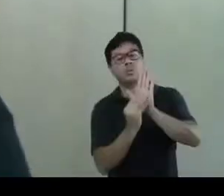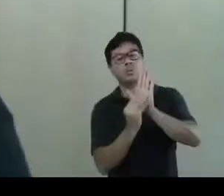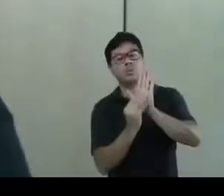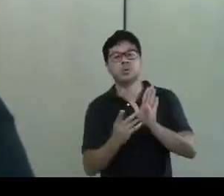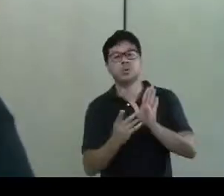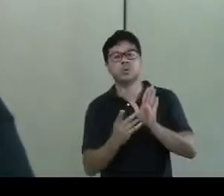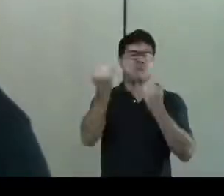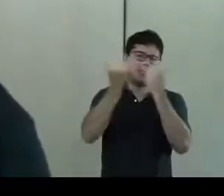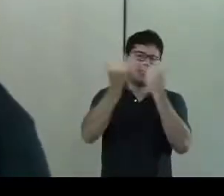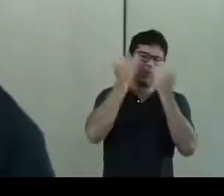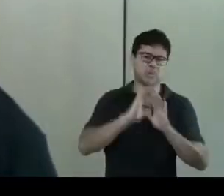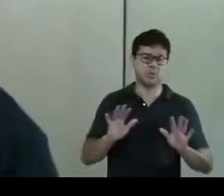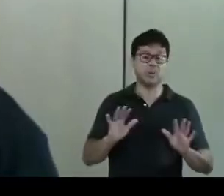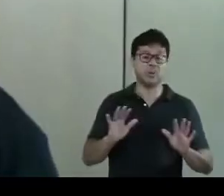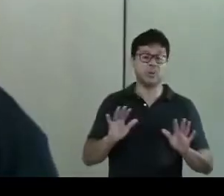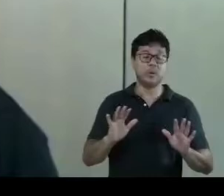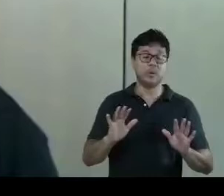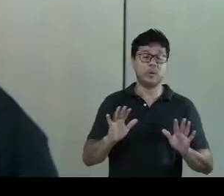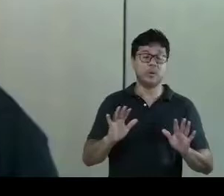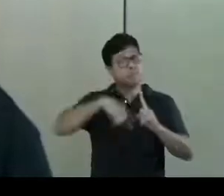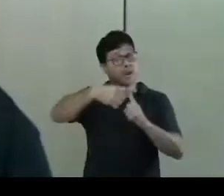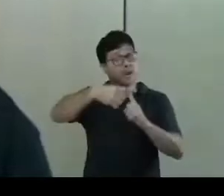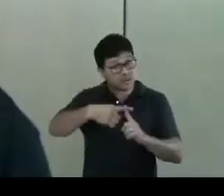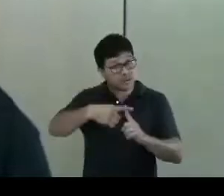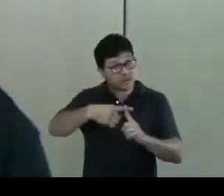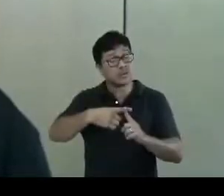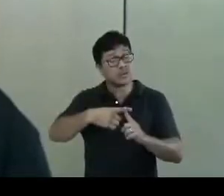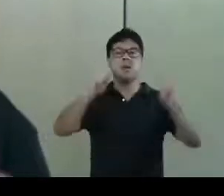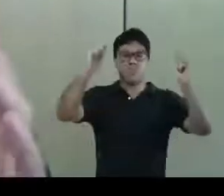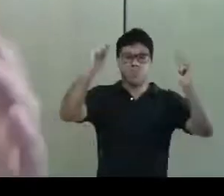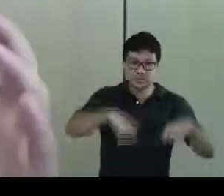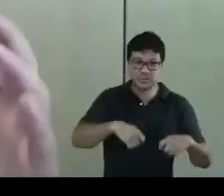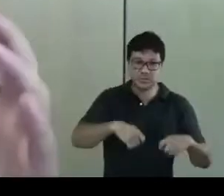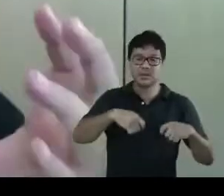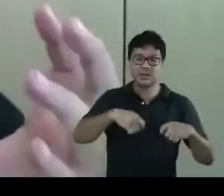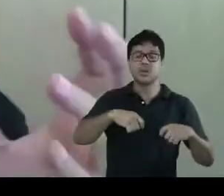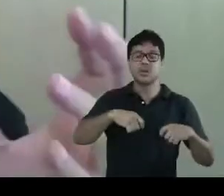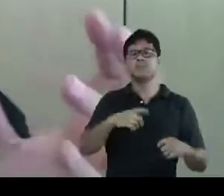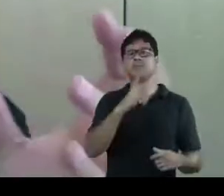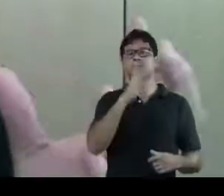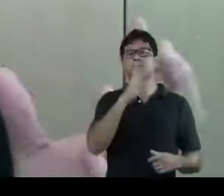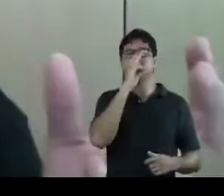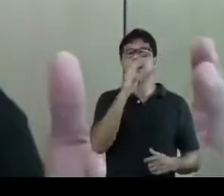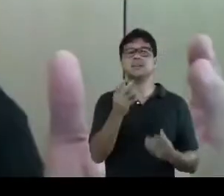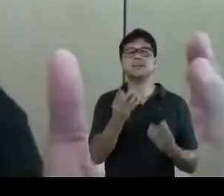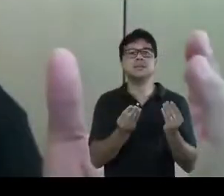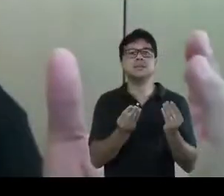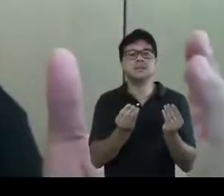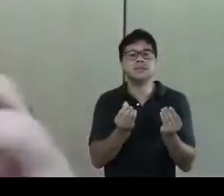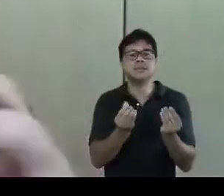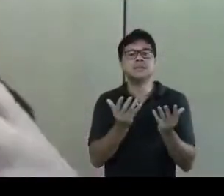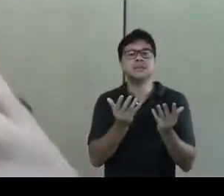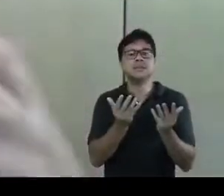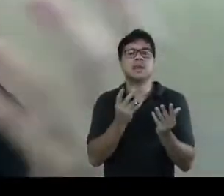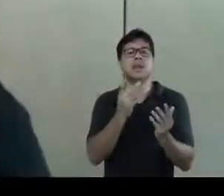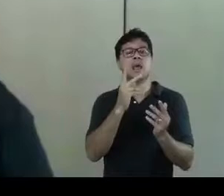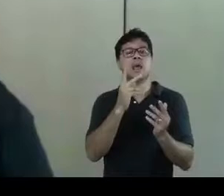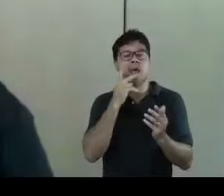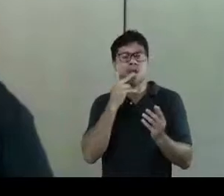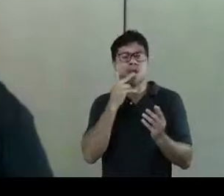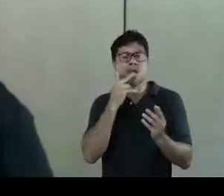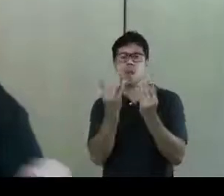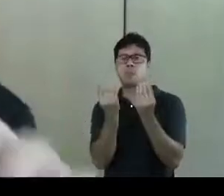conteúdos informacionais, mas, sobretudo, é a possibilidade de, quase que como de uma maneira, quase como uma espécie